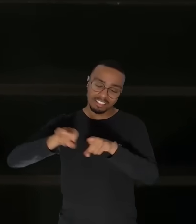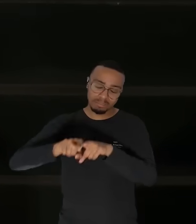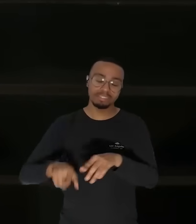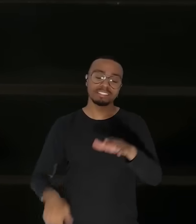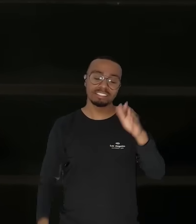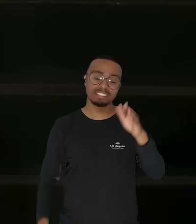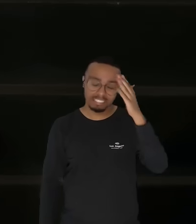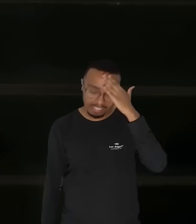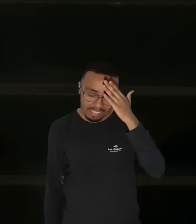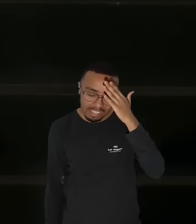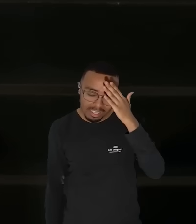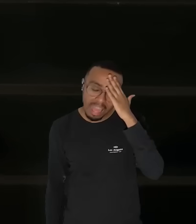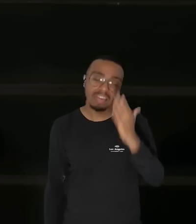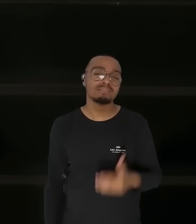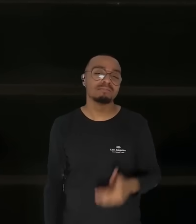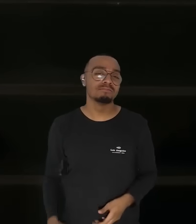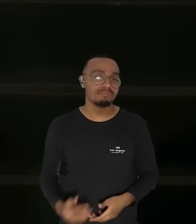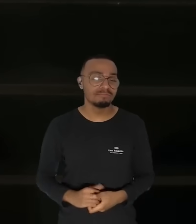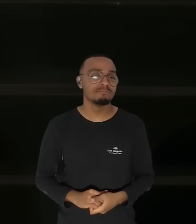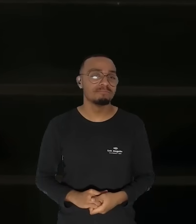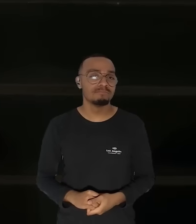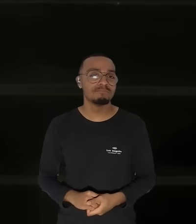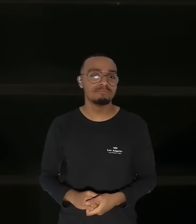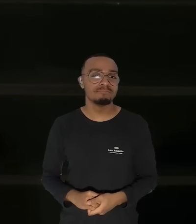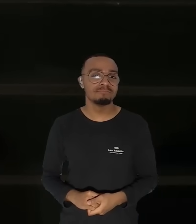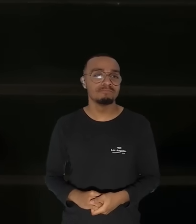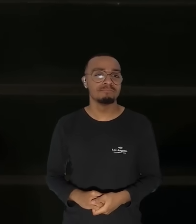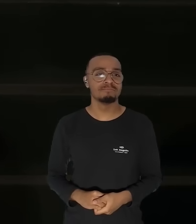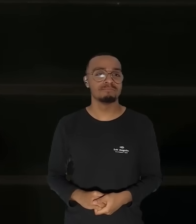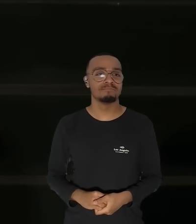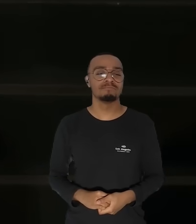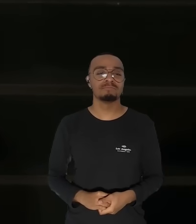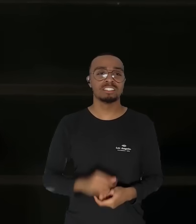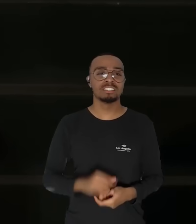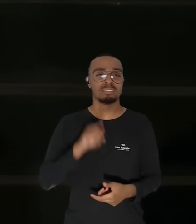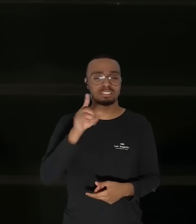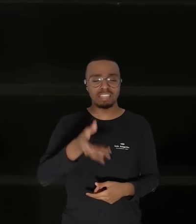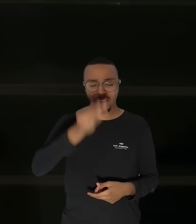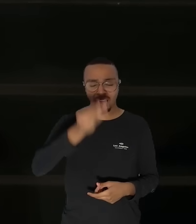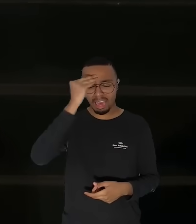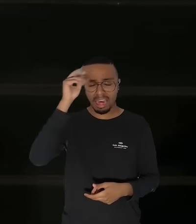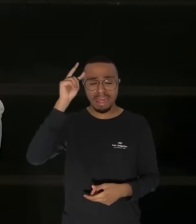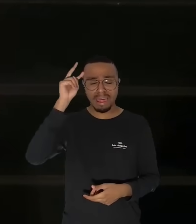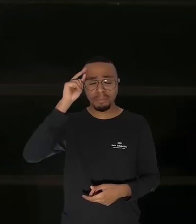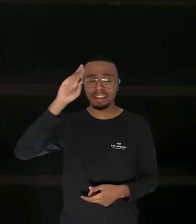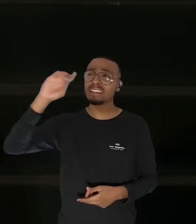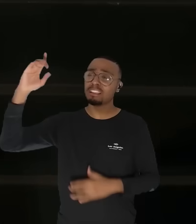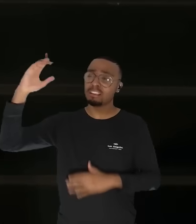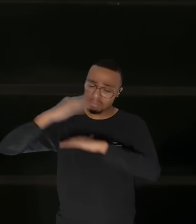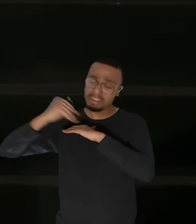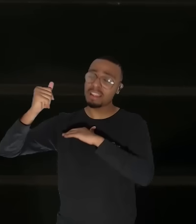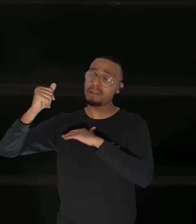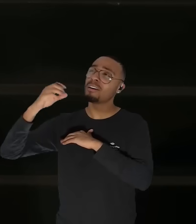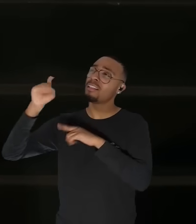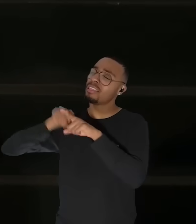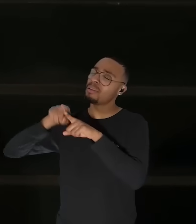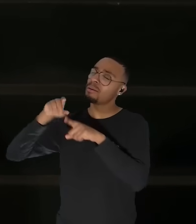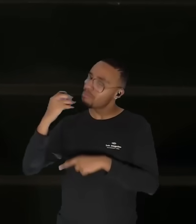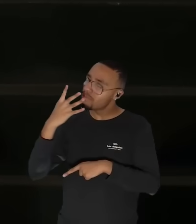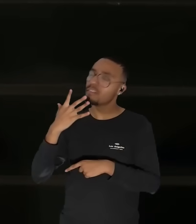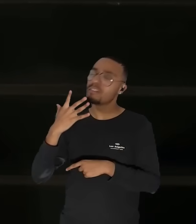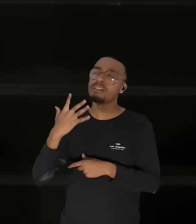chamou, o que Ele te prometeu. Para de ficar com frescura, porque está ventando, Ele está no